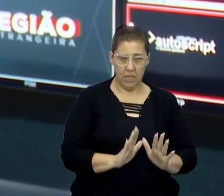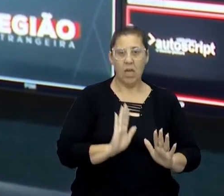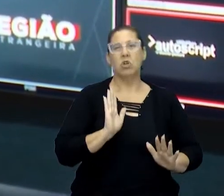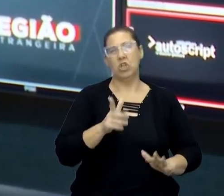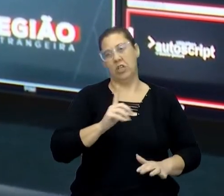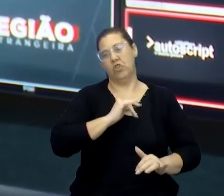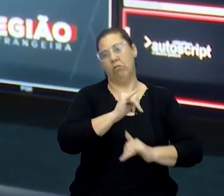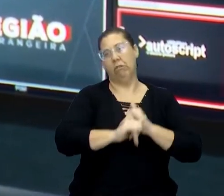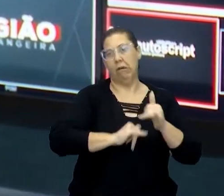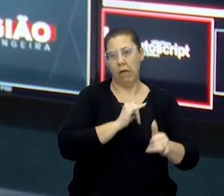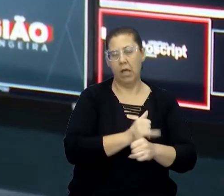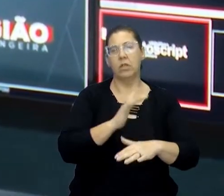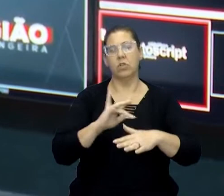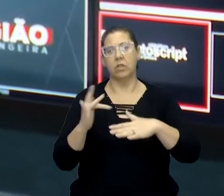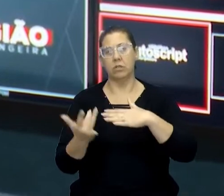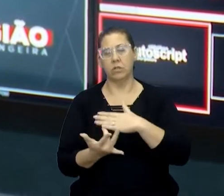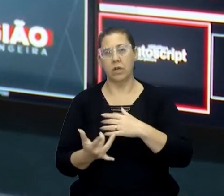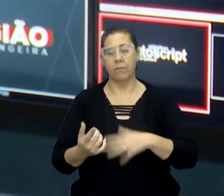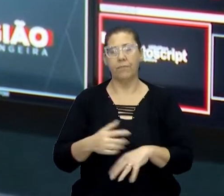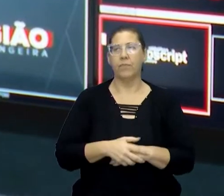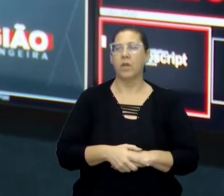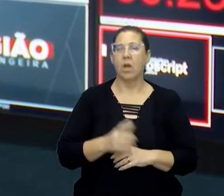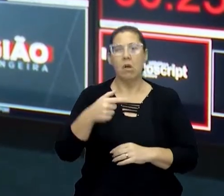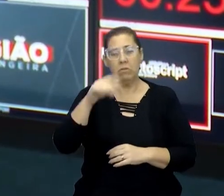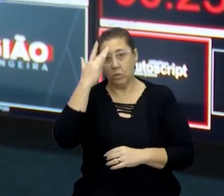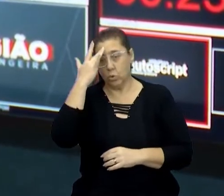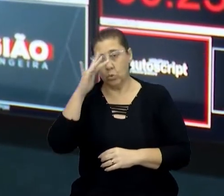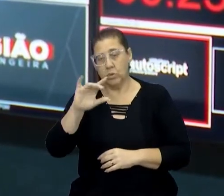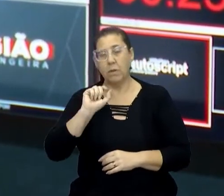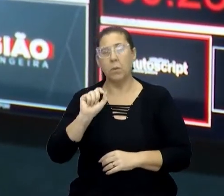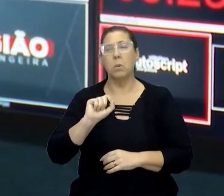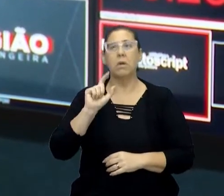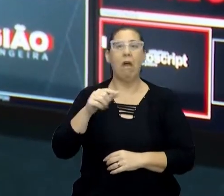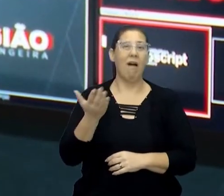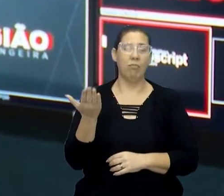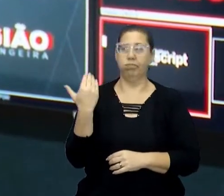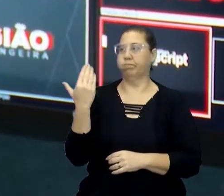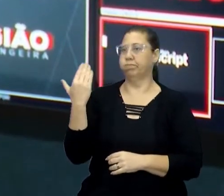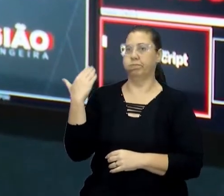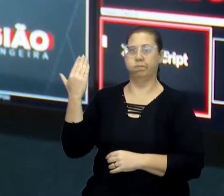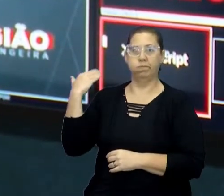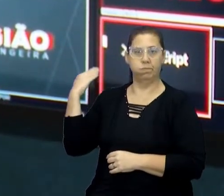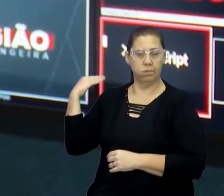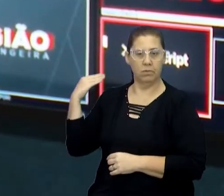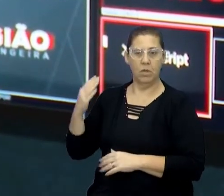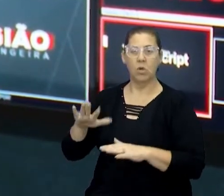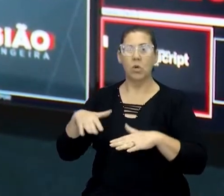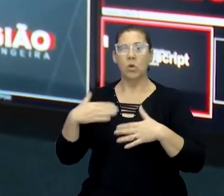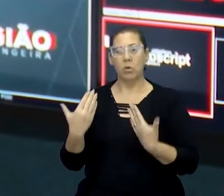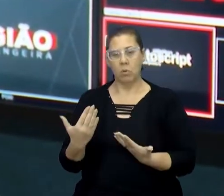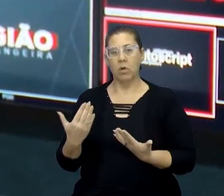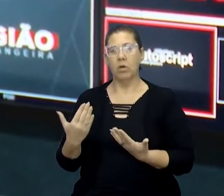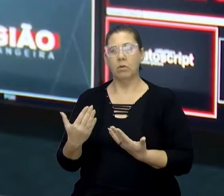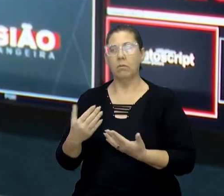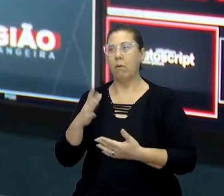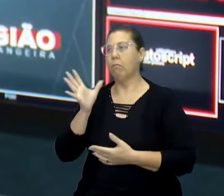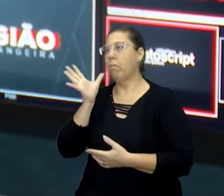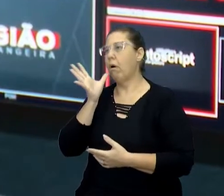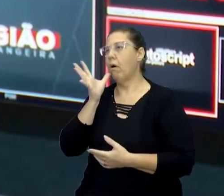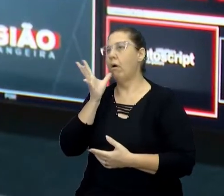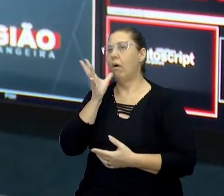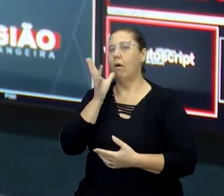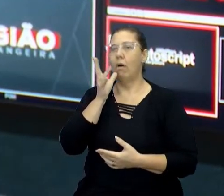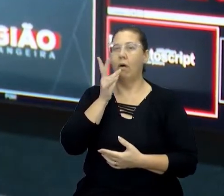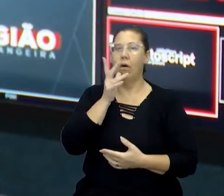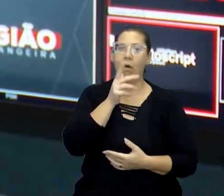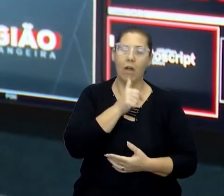redes sociais, vocês não sabem o que era antes, quando as coisas eram muito mais lentas, demoravam